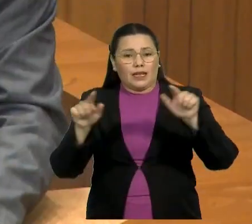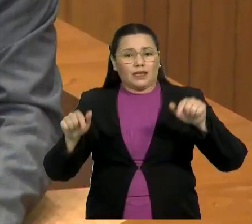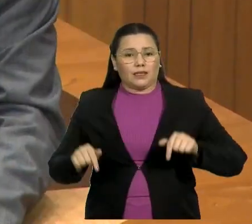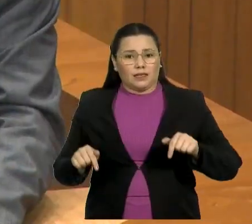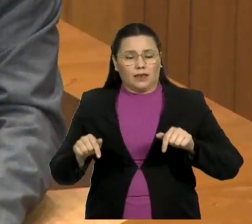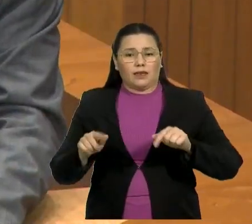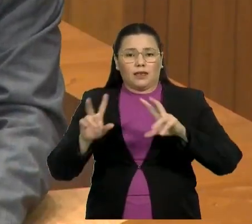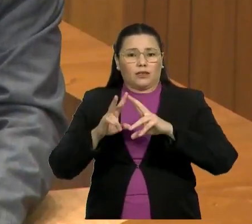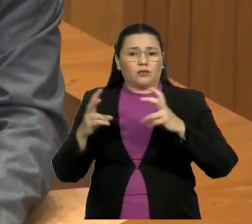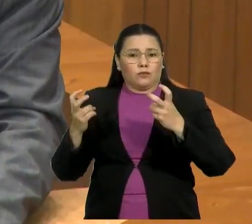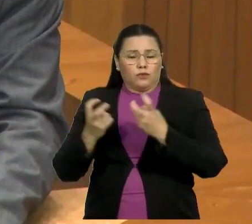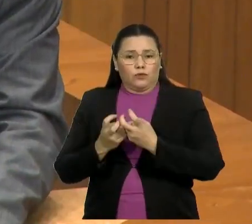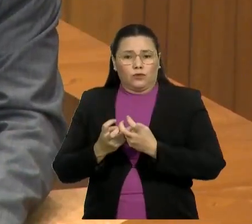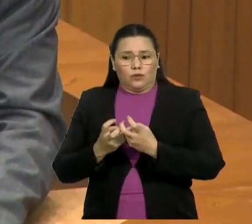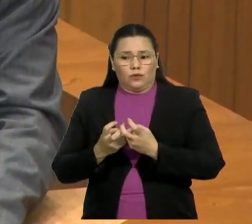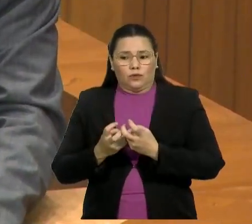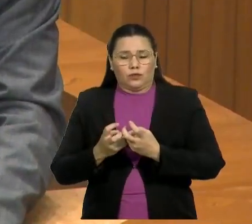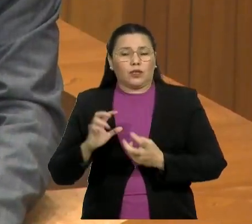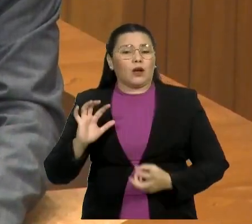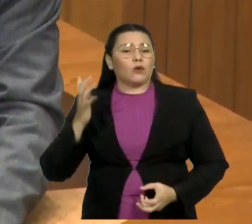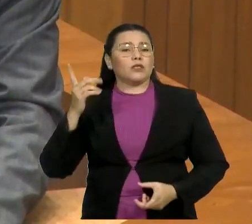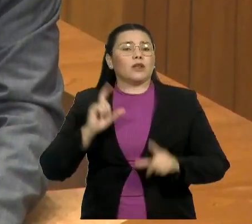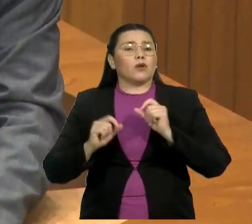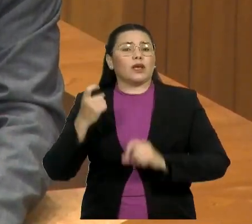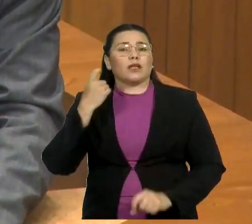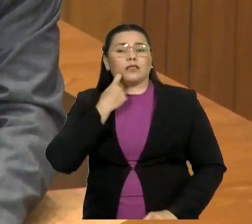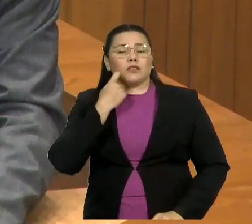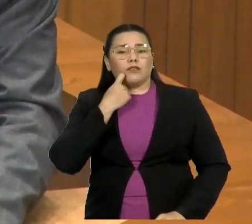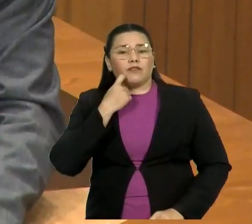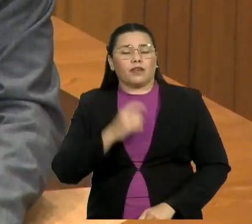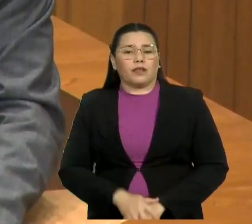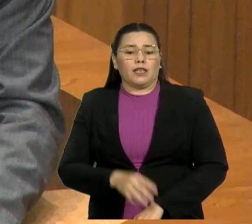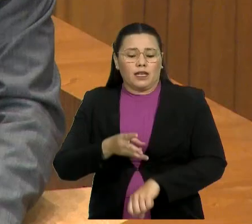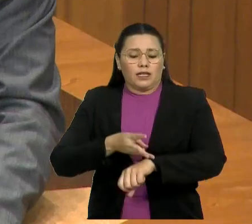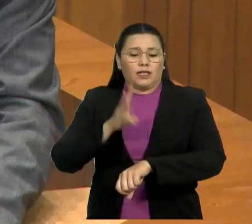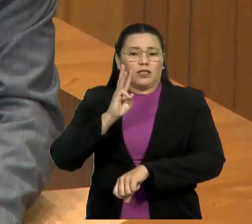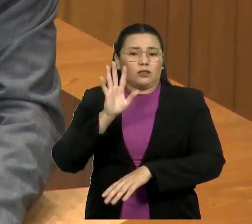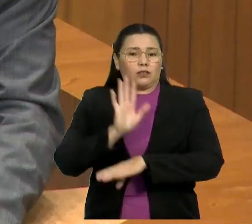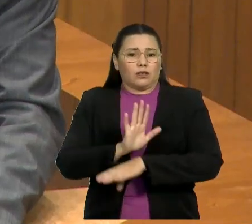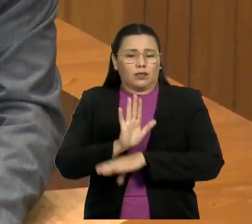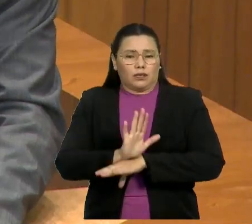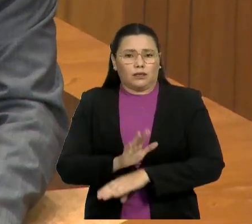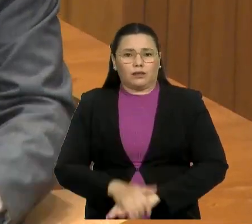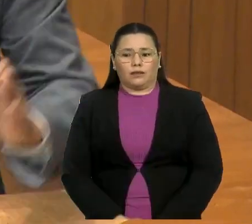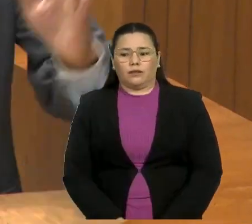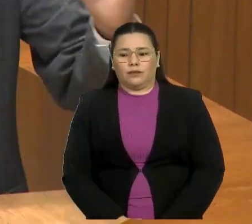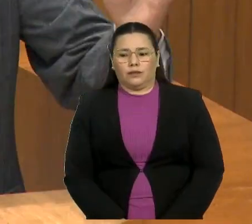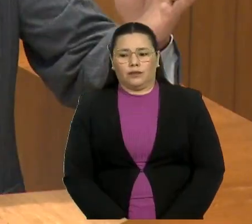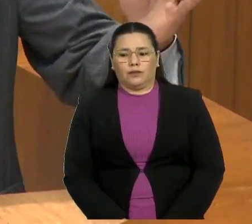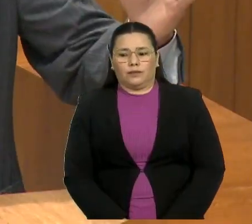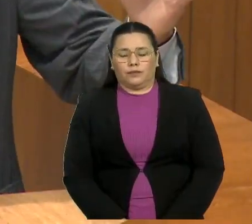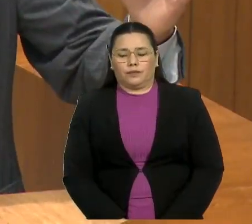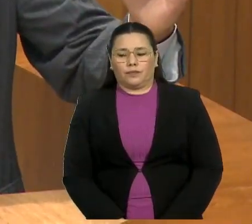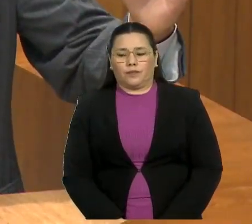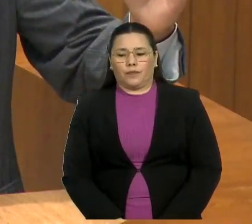comissões, haverá na sexta-feira, às 15 horas da tarde, às 15 horas,